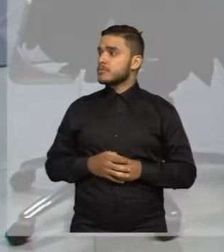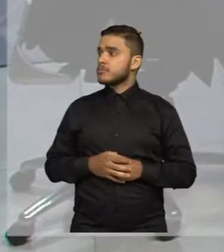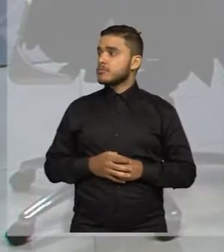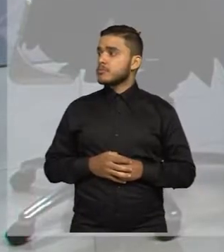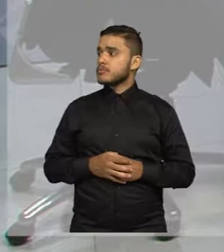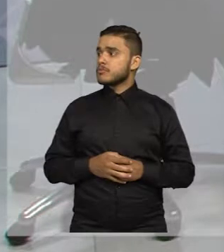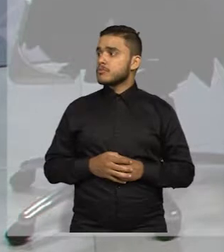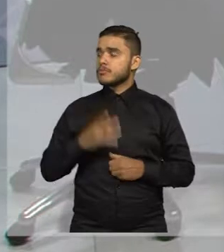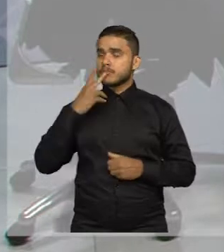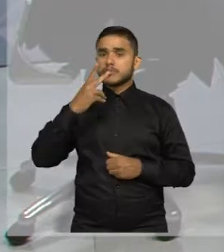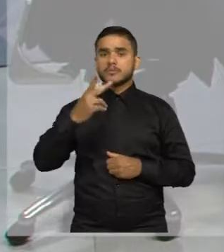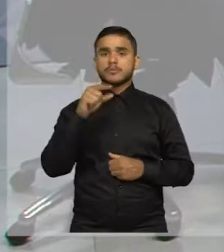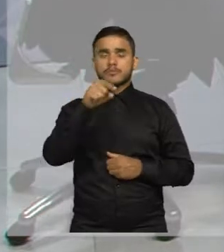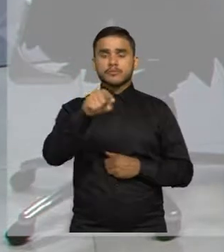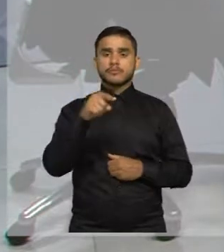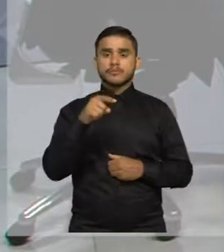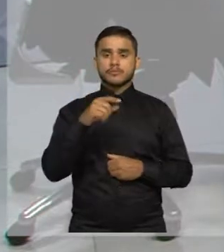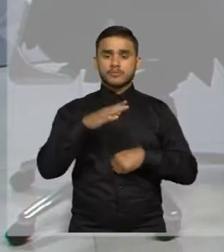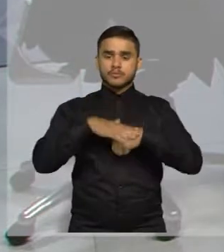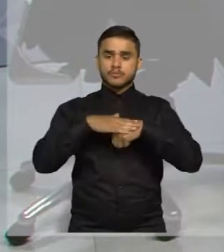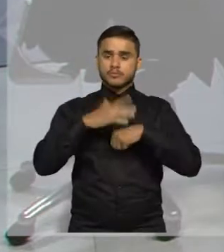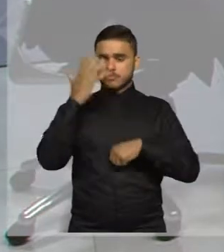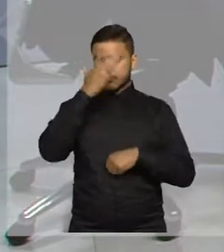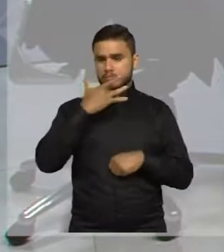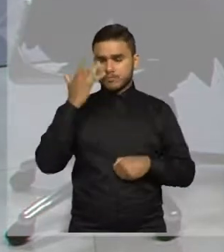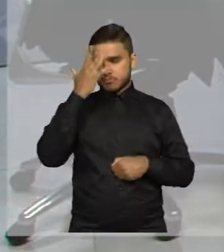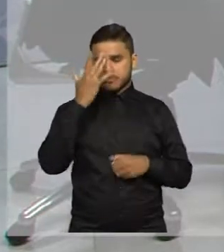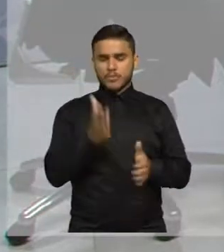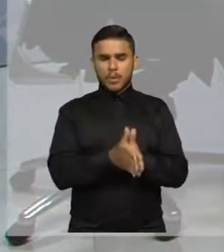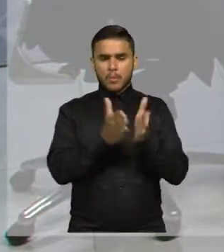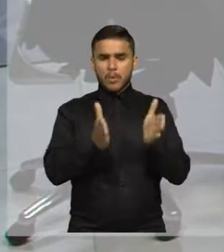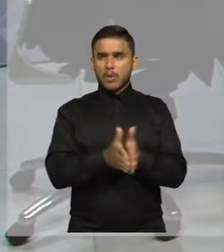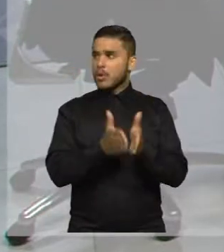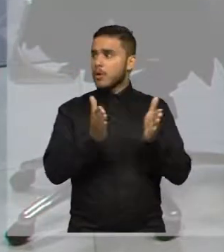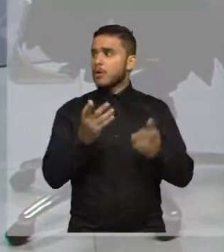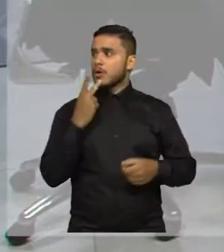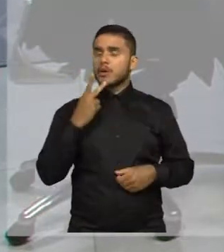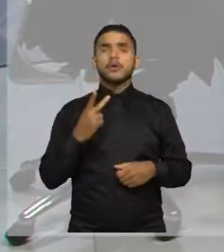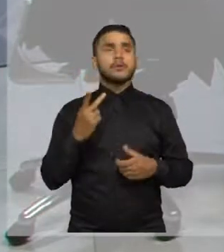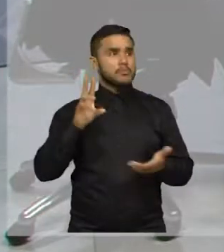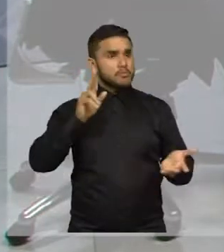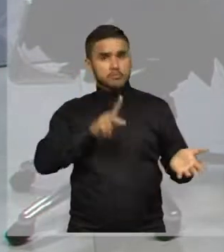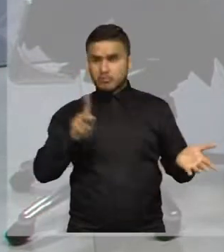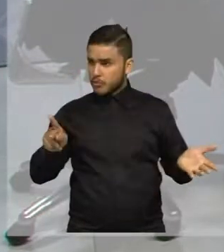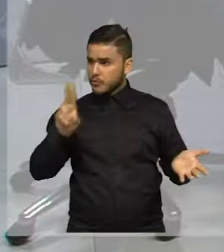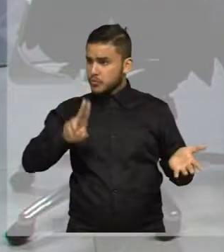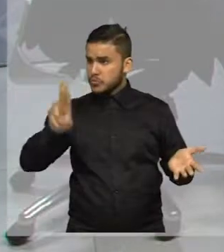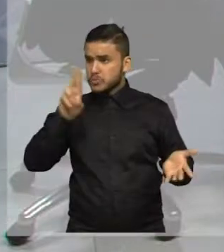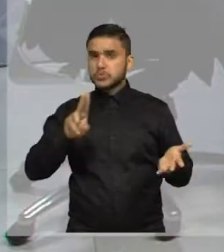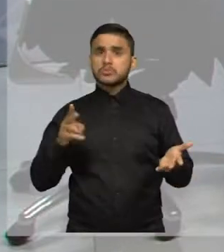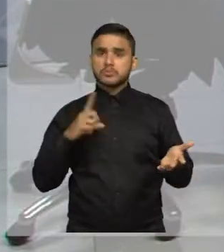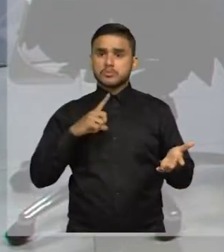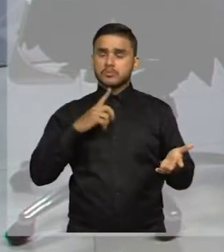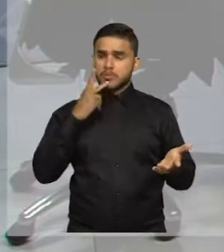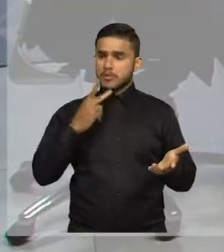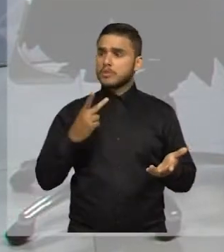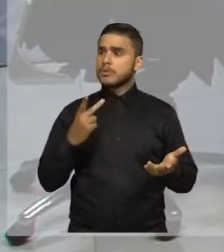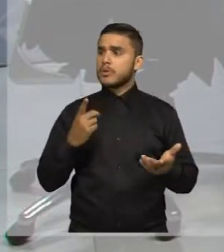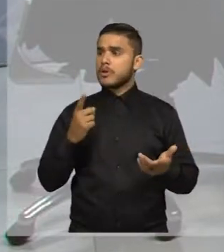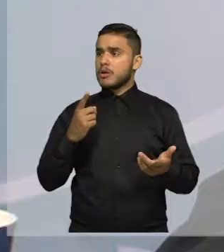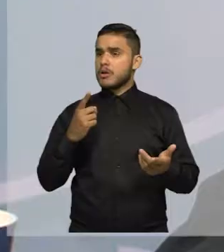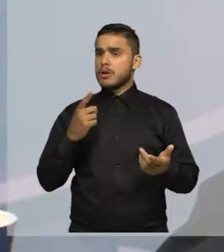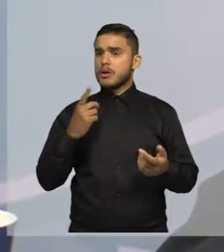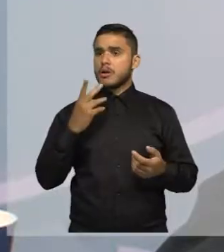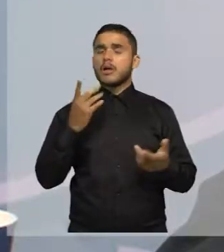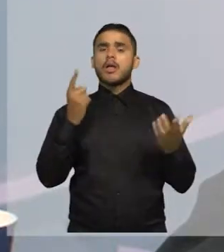tem Diz origem. que tem, que o pai não era tem origem pobre, não. a mãe era Sim, costureira. classe média, isso não é pobreza. É um professor universitário, qualquer jovem